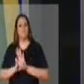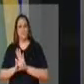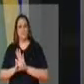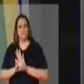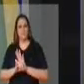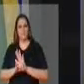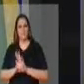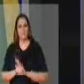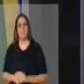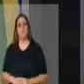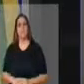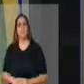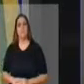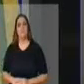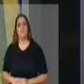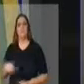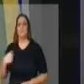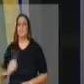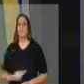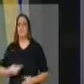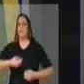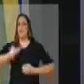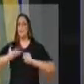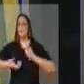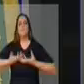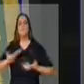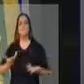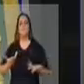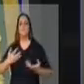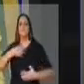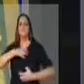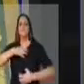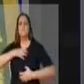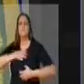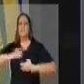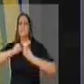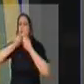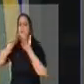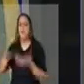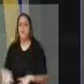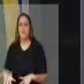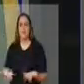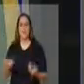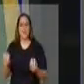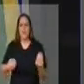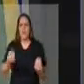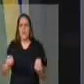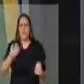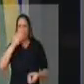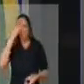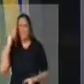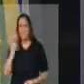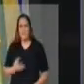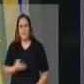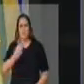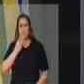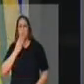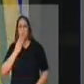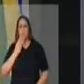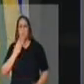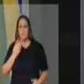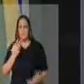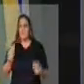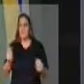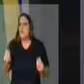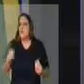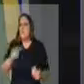através dela que a gente vai expressar as nossas emoções e os nossos sentimentos. Então, como é que fica o paciente que tira toda a laringe? Como que ele